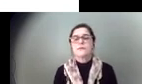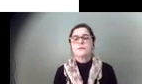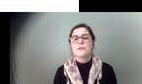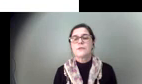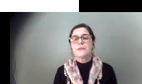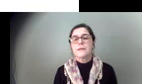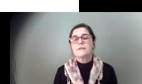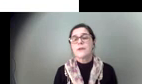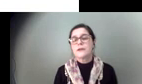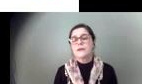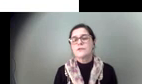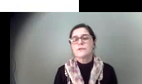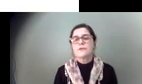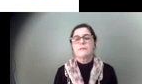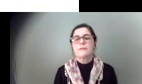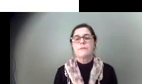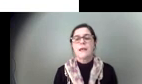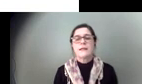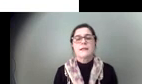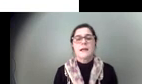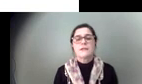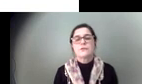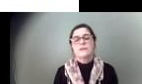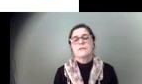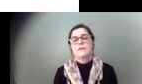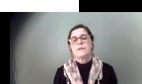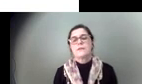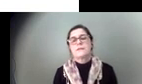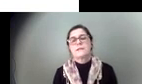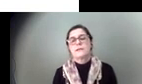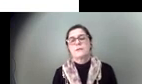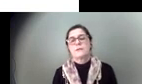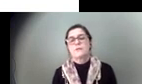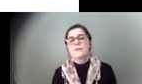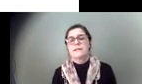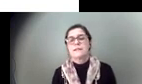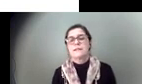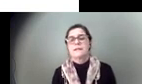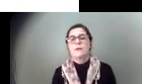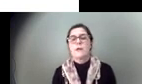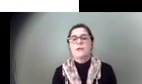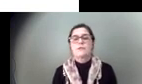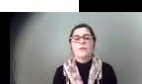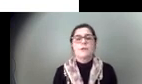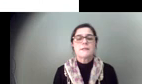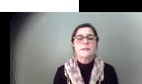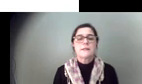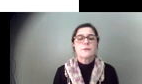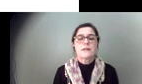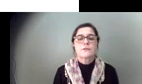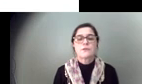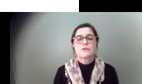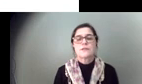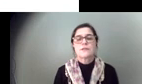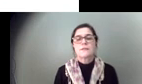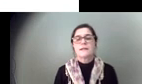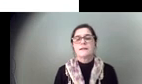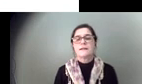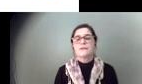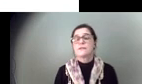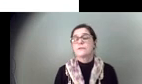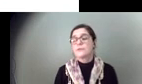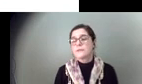base nisso, fica mais fácil definir que áreas do conhecimento elas precisarão de mais atenção, de forma a assegurar as condições